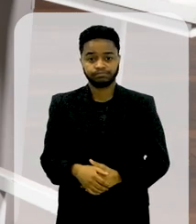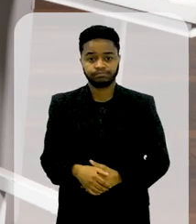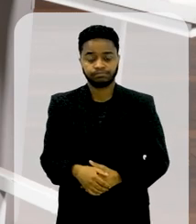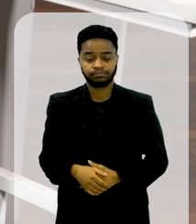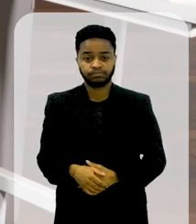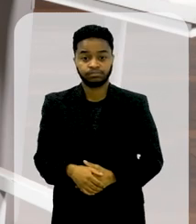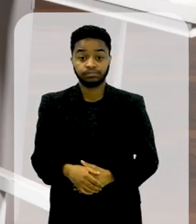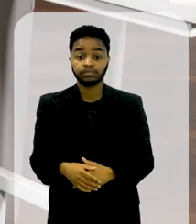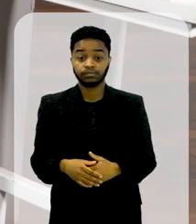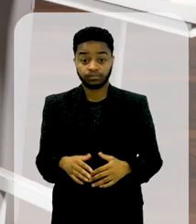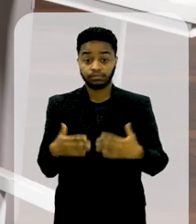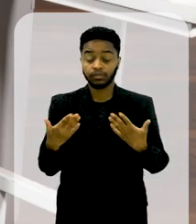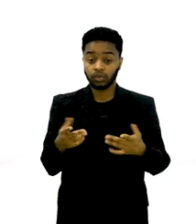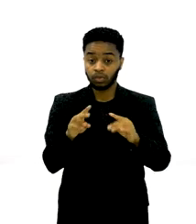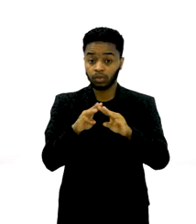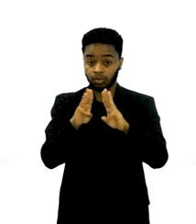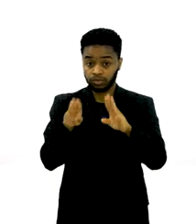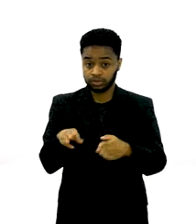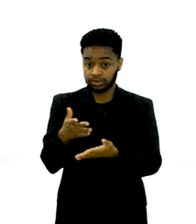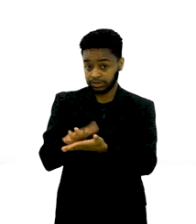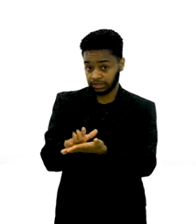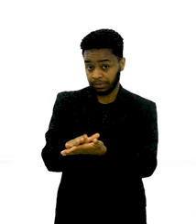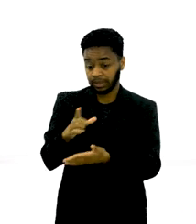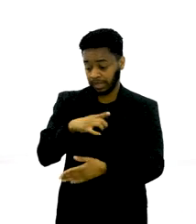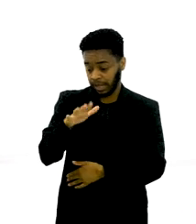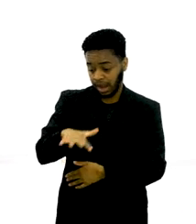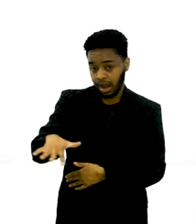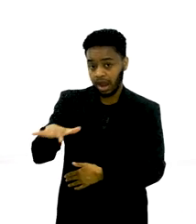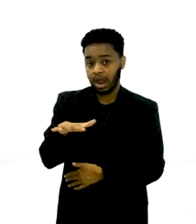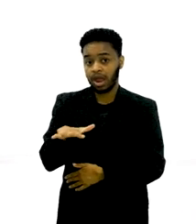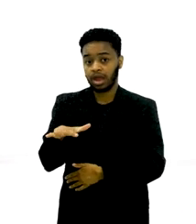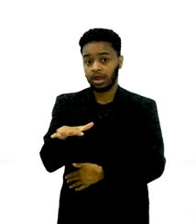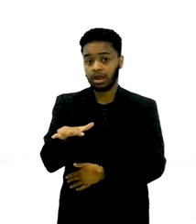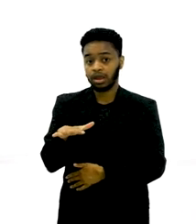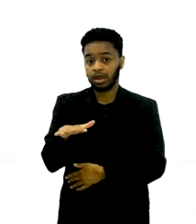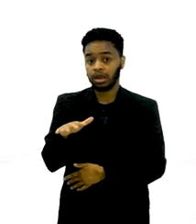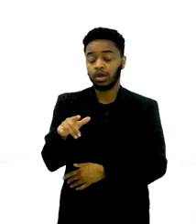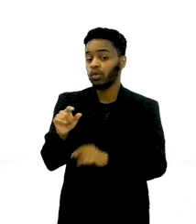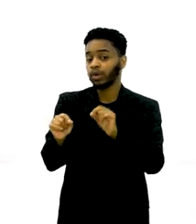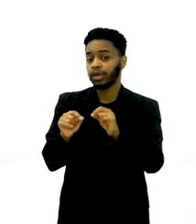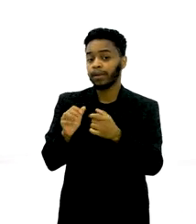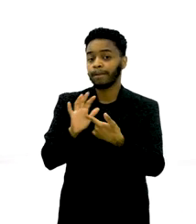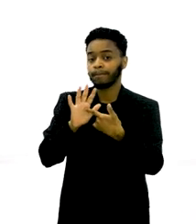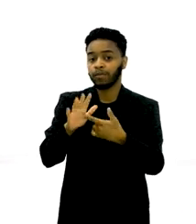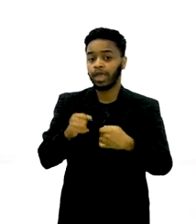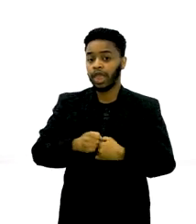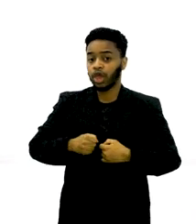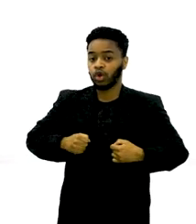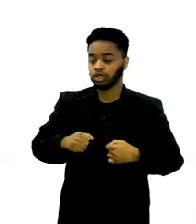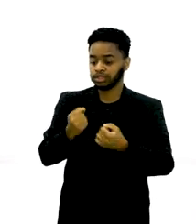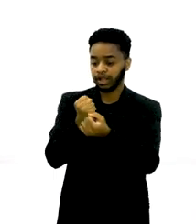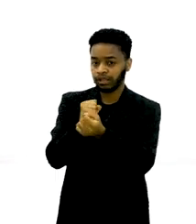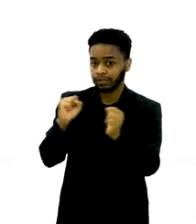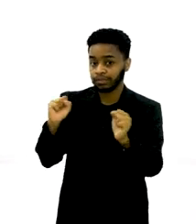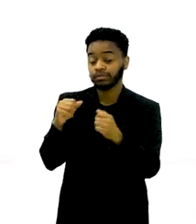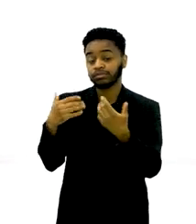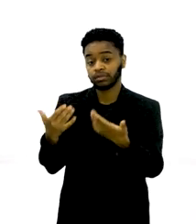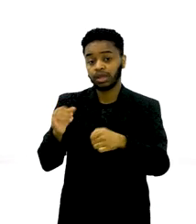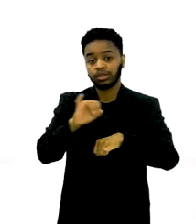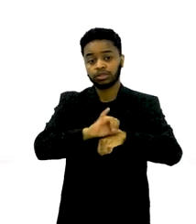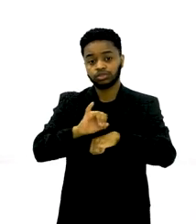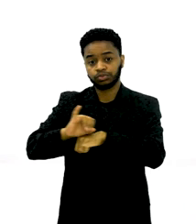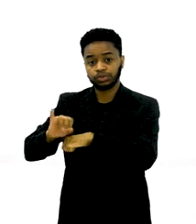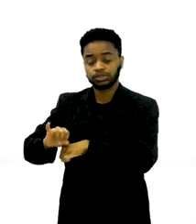eh lá no Museu do Samba A gente tem uma área voltada uma exposição chamada heró da liberdade e nessa